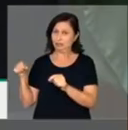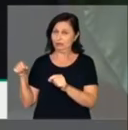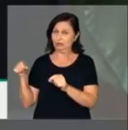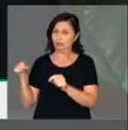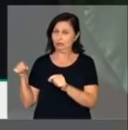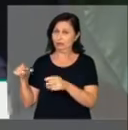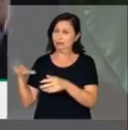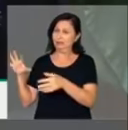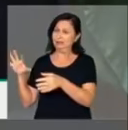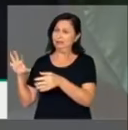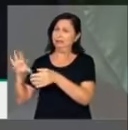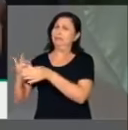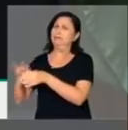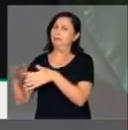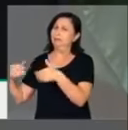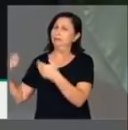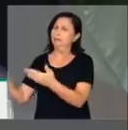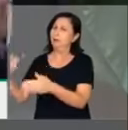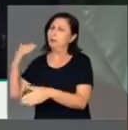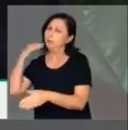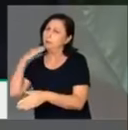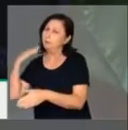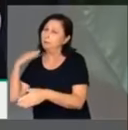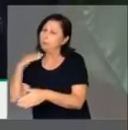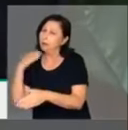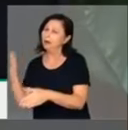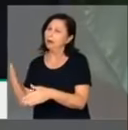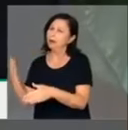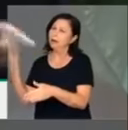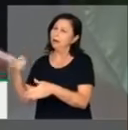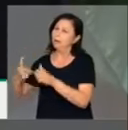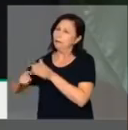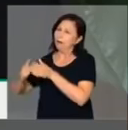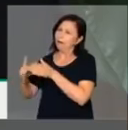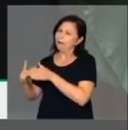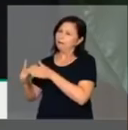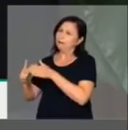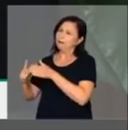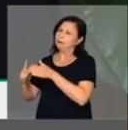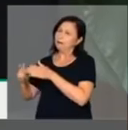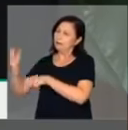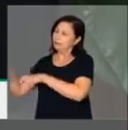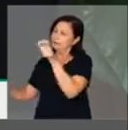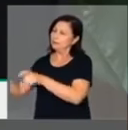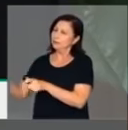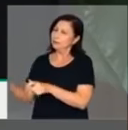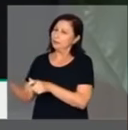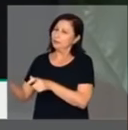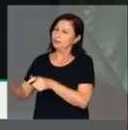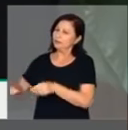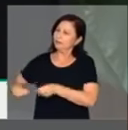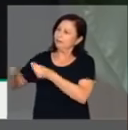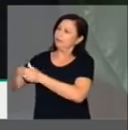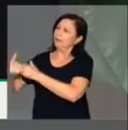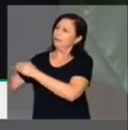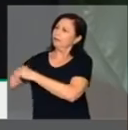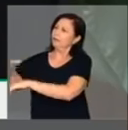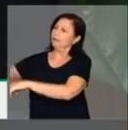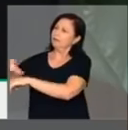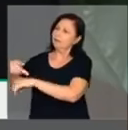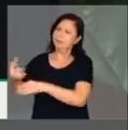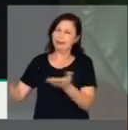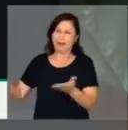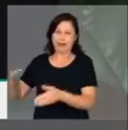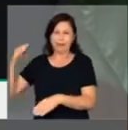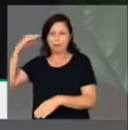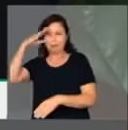do atraso. Os banqueiros, aqueles que querem entregar o país. Bolsonaro fala agora que não quer entregar